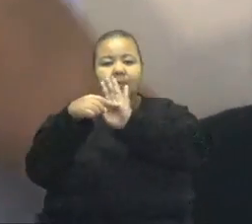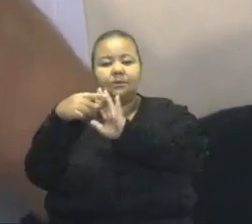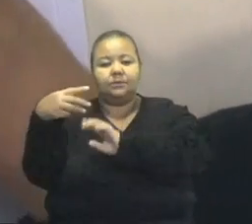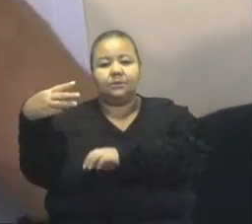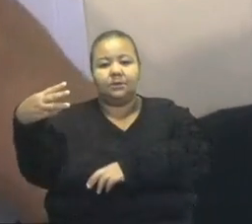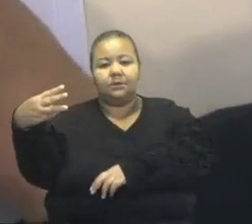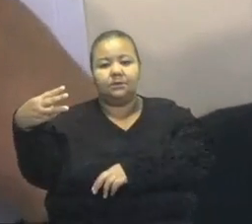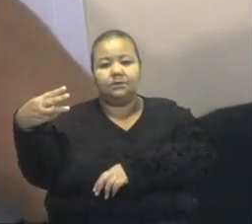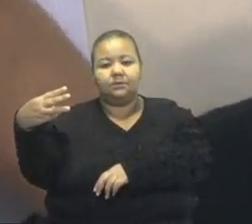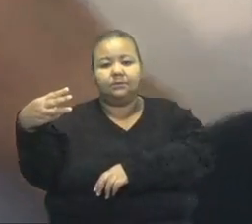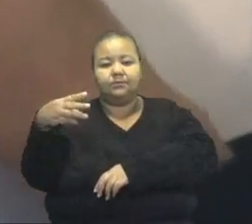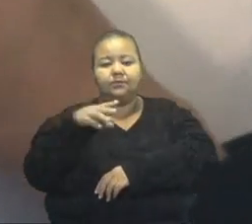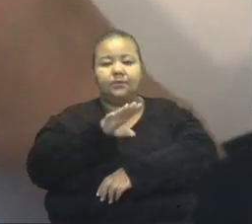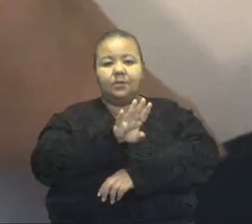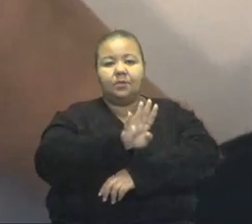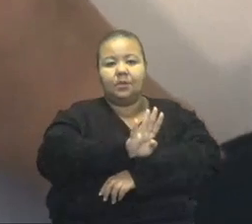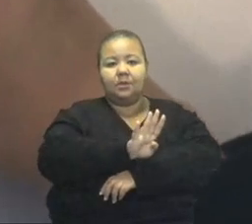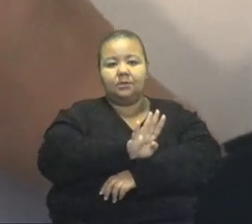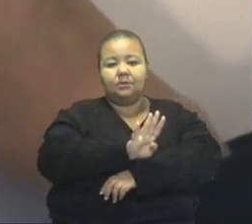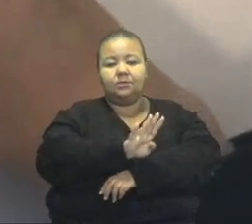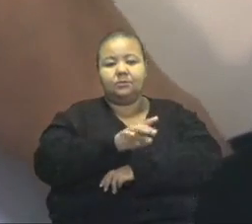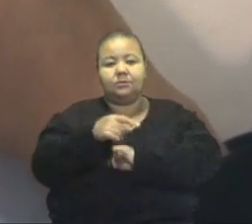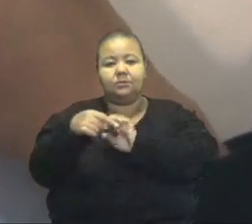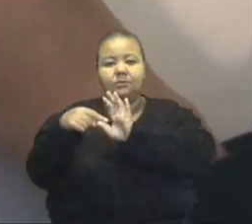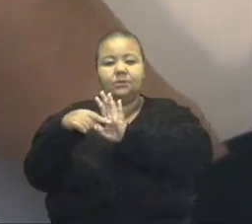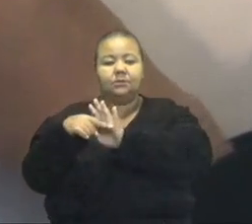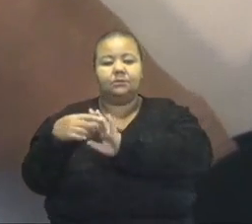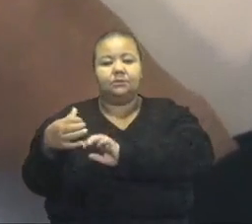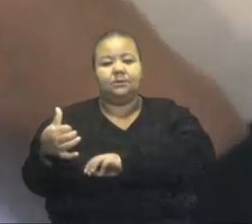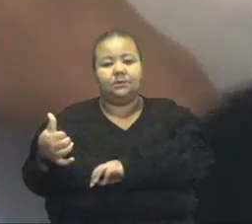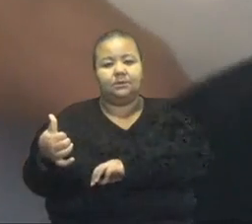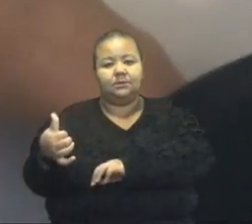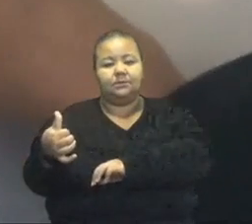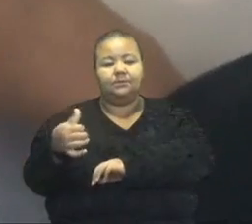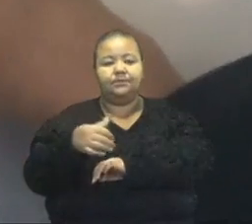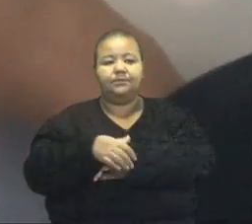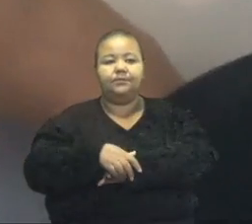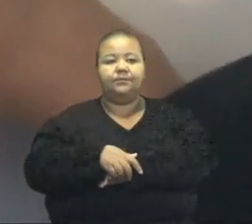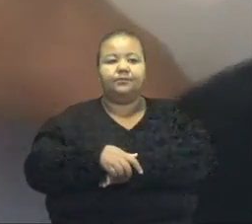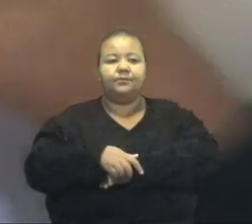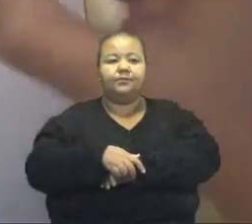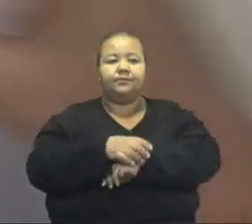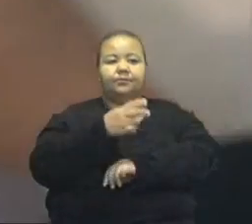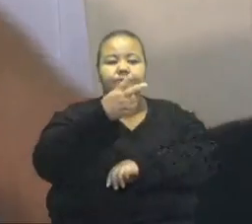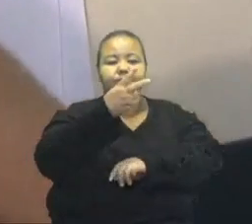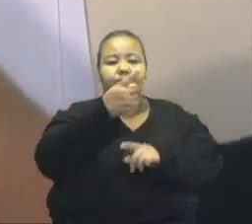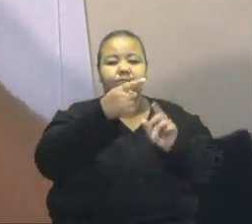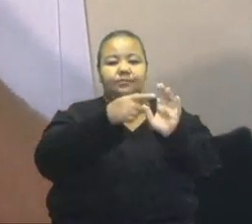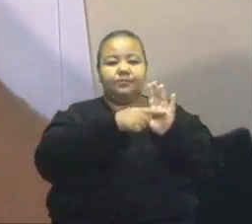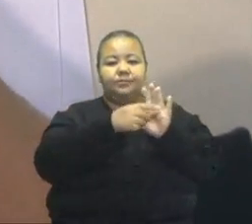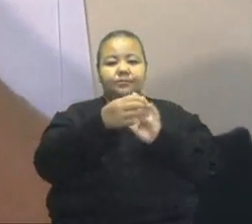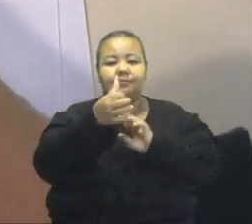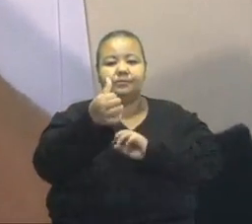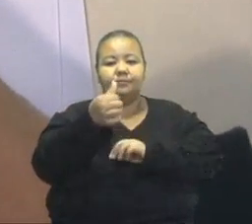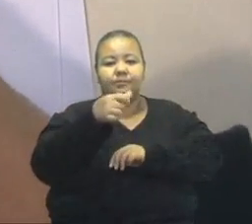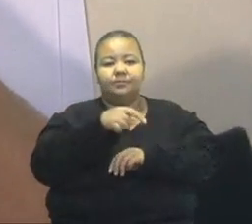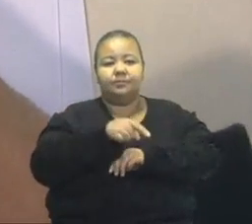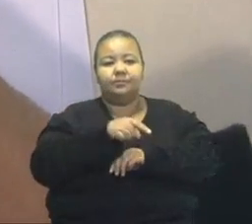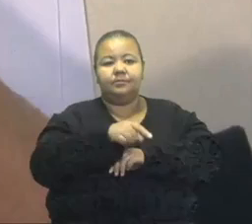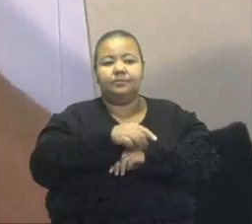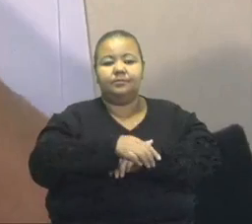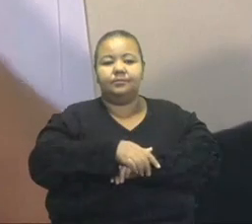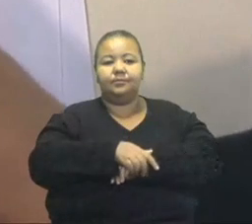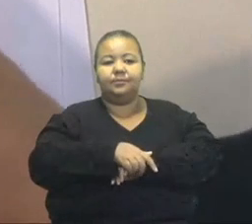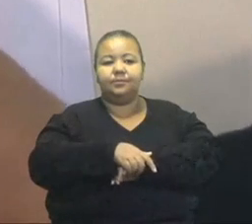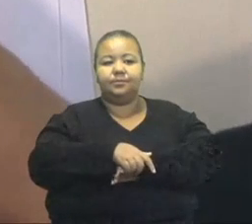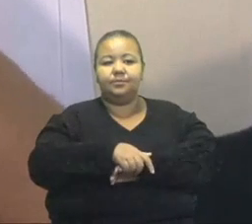3, 4 e menos 6. 2 vezes menos 6, vamos calcular o determinante da nossa